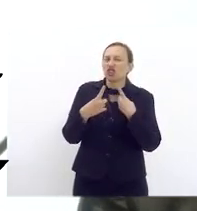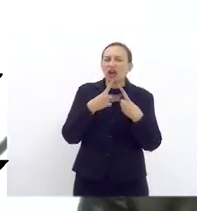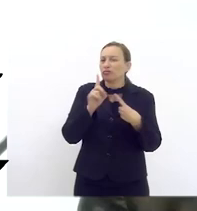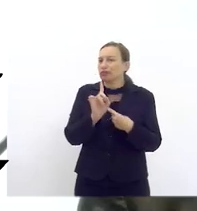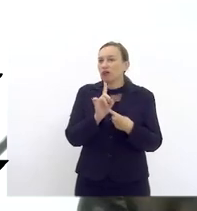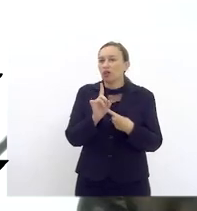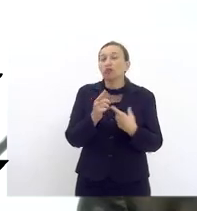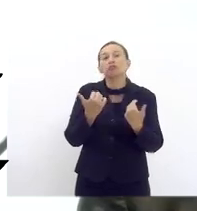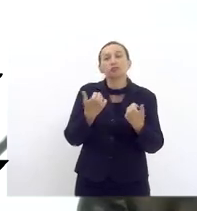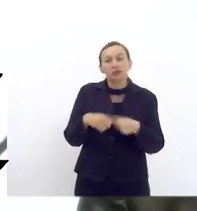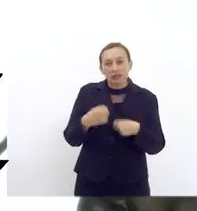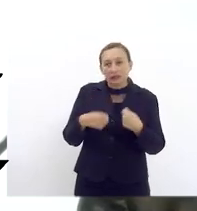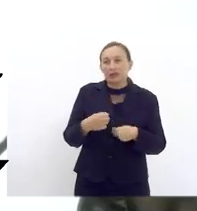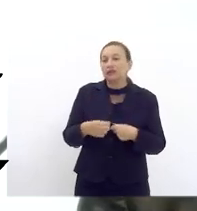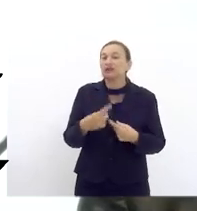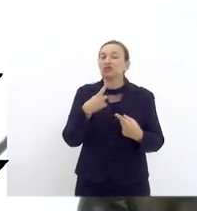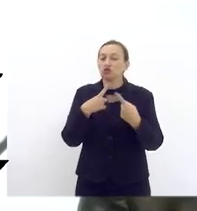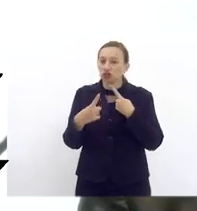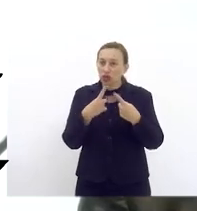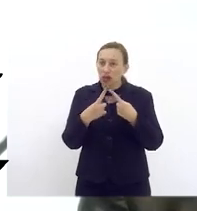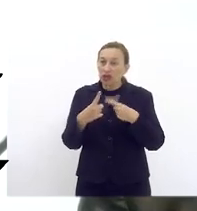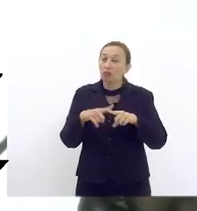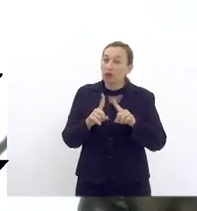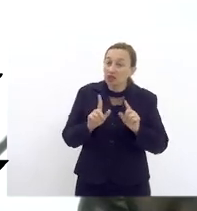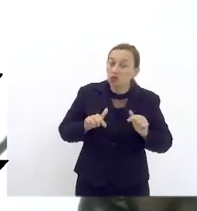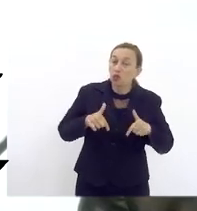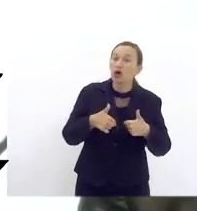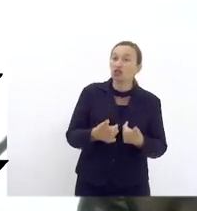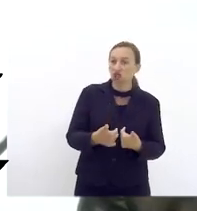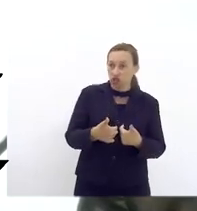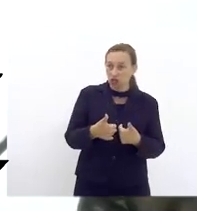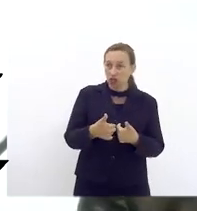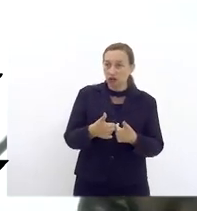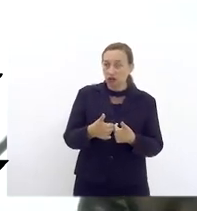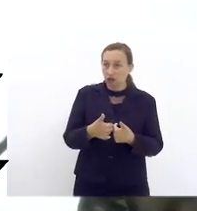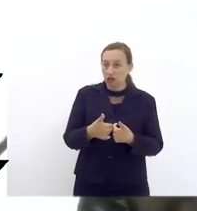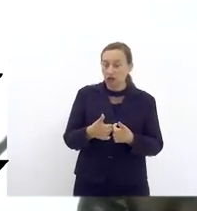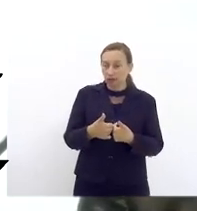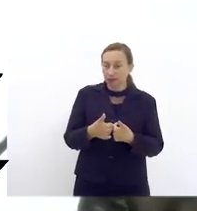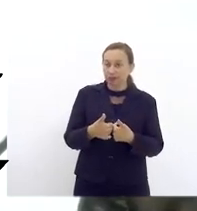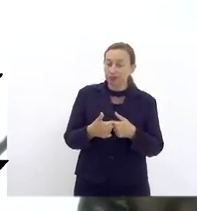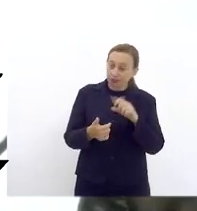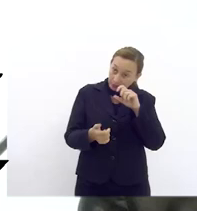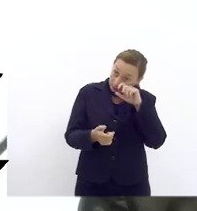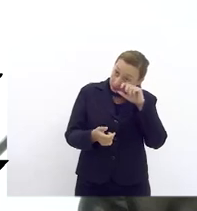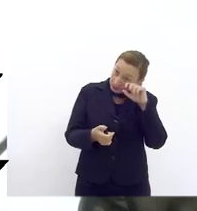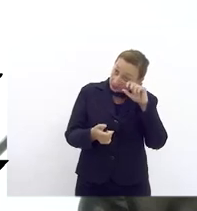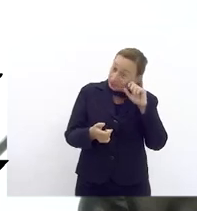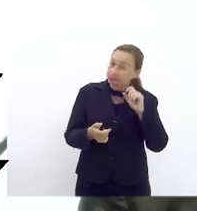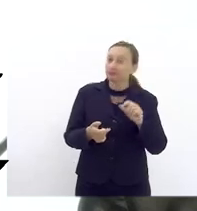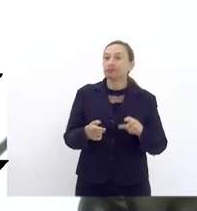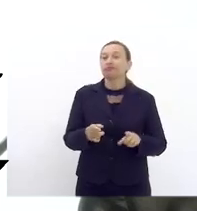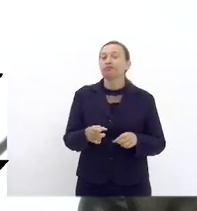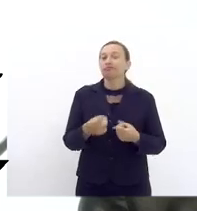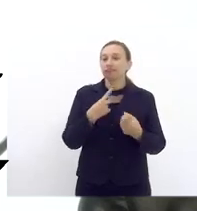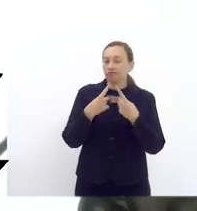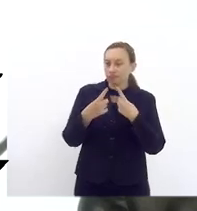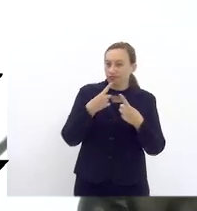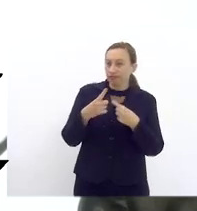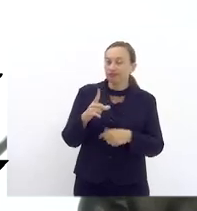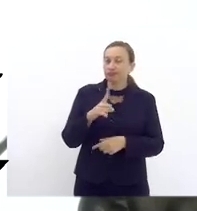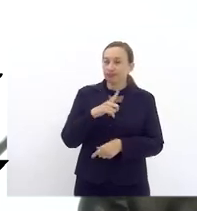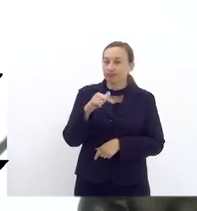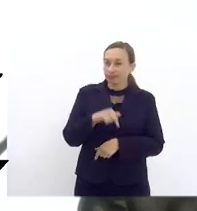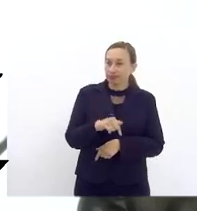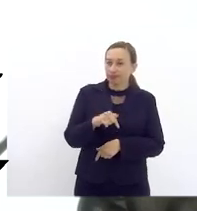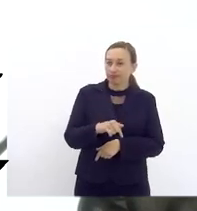porque o diálogo é dialética né é pontos de divergente é preciso que a gente através do Diálogo que aqui